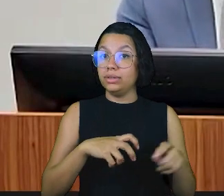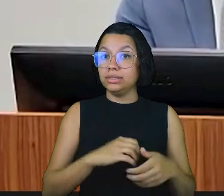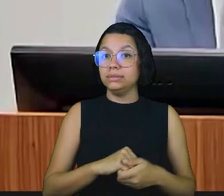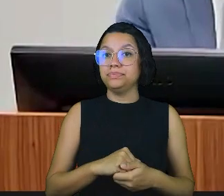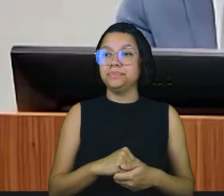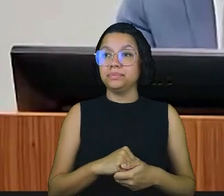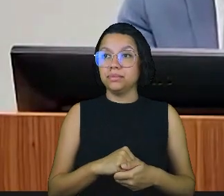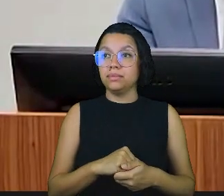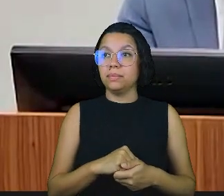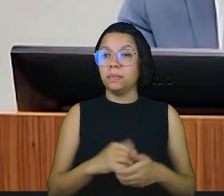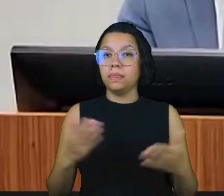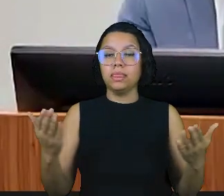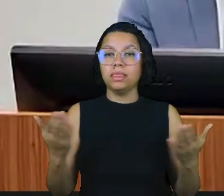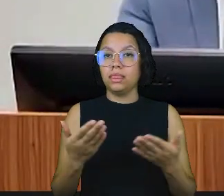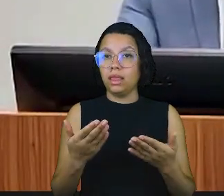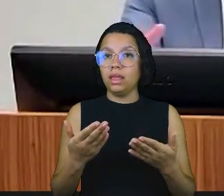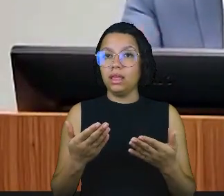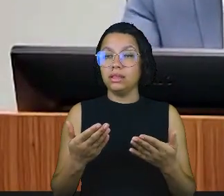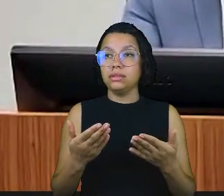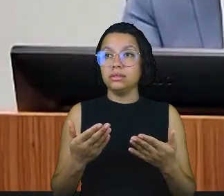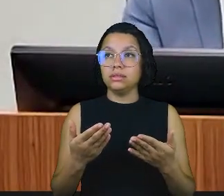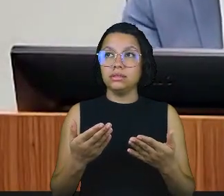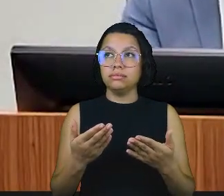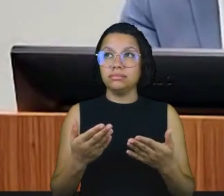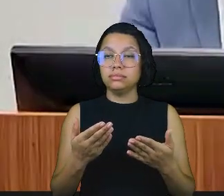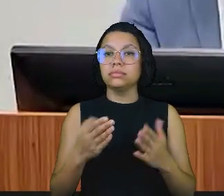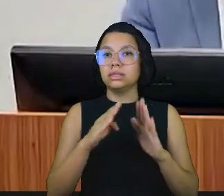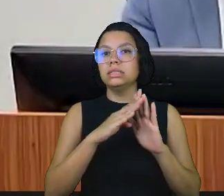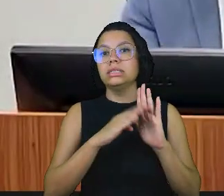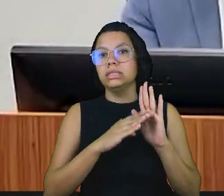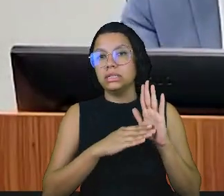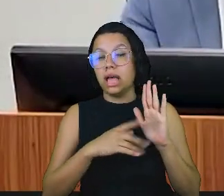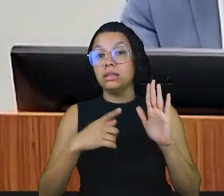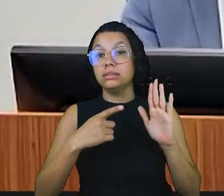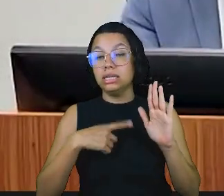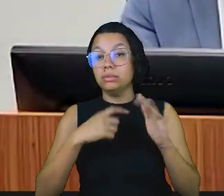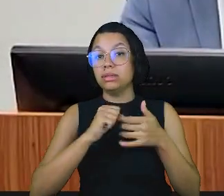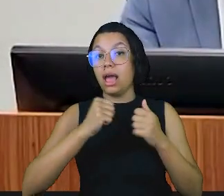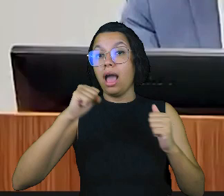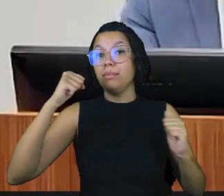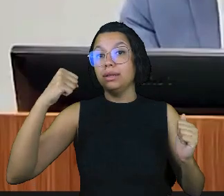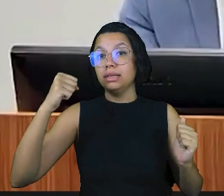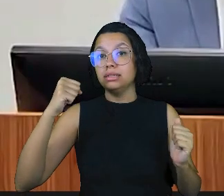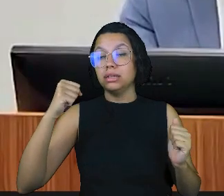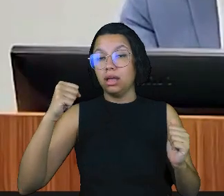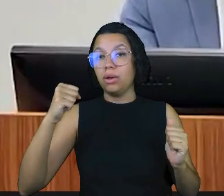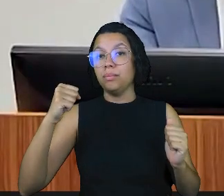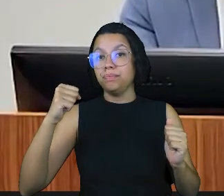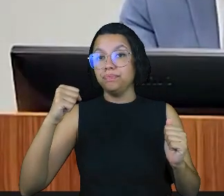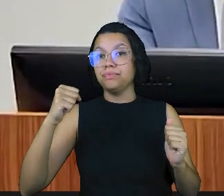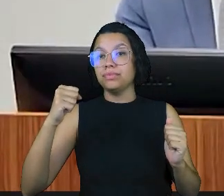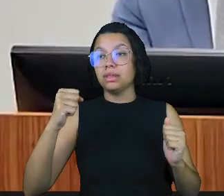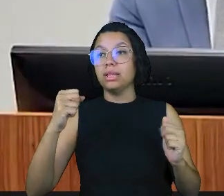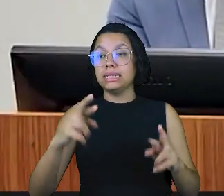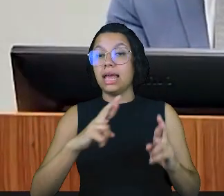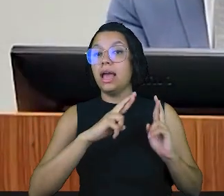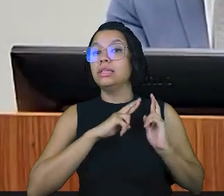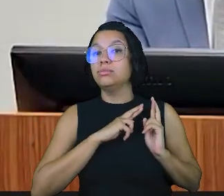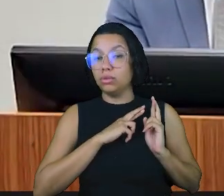Nessas hipóteses, nós teríamos a ampliação do espectro da responsabilidade